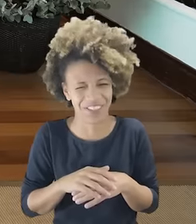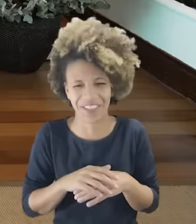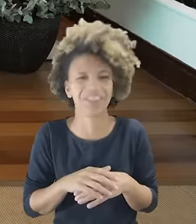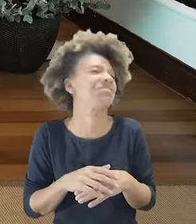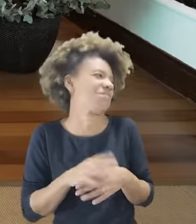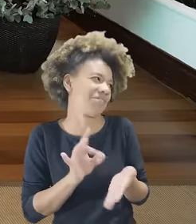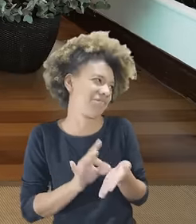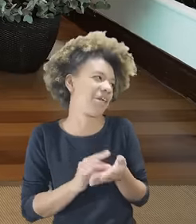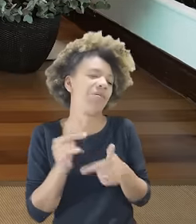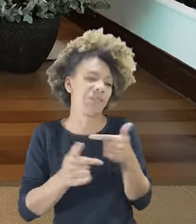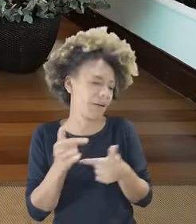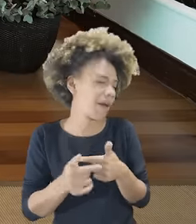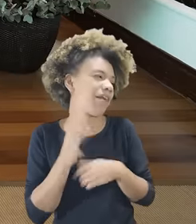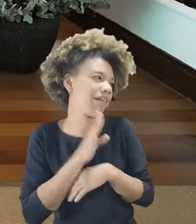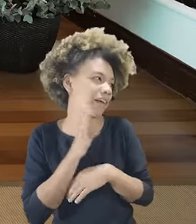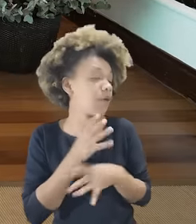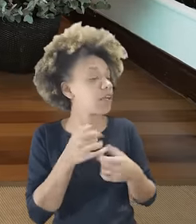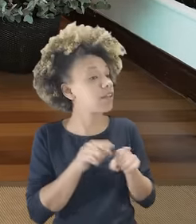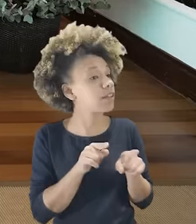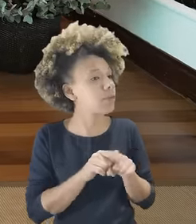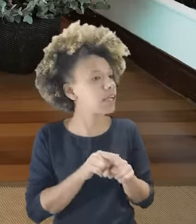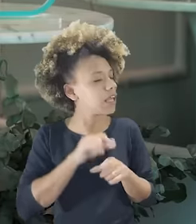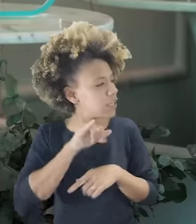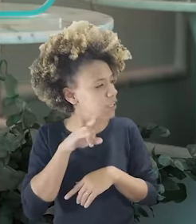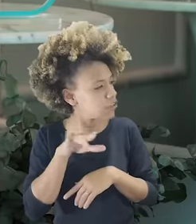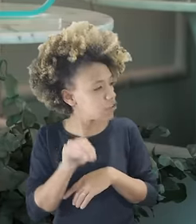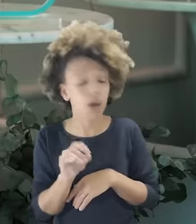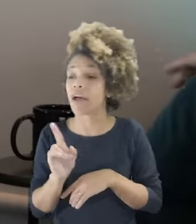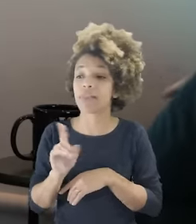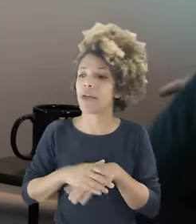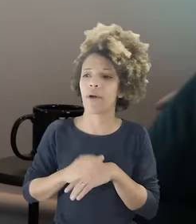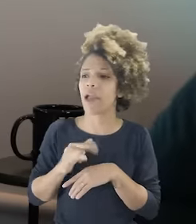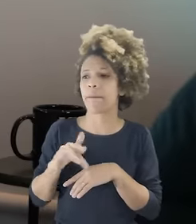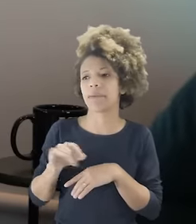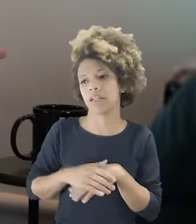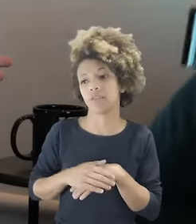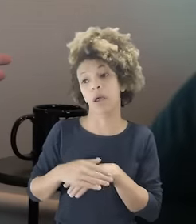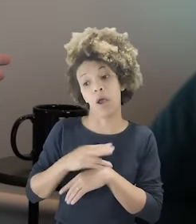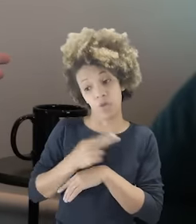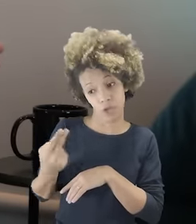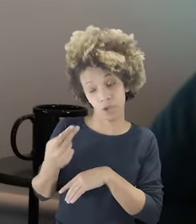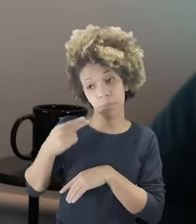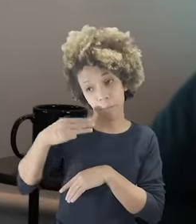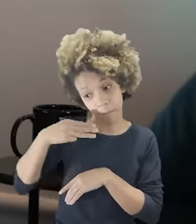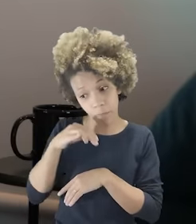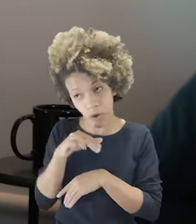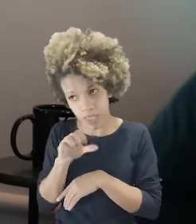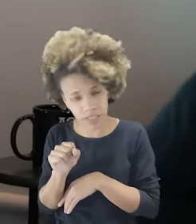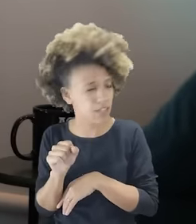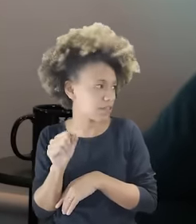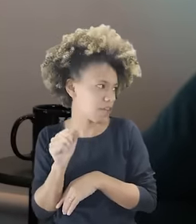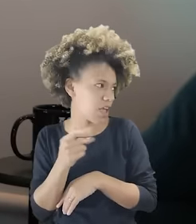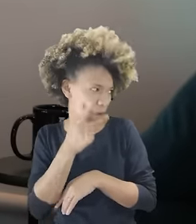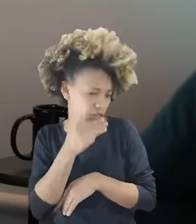cara eu vou falar para você cara tô trabalhando muito legal eu queria entender seu nome qual que é a história Meu nome é Moisés eu